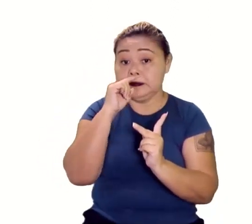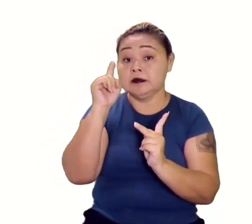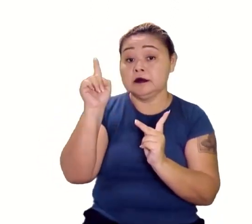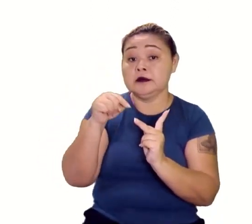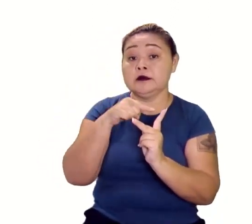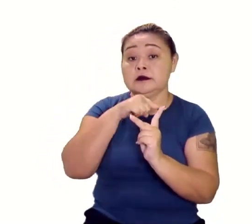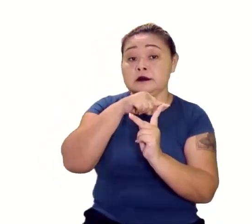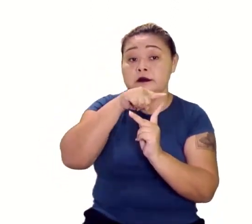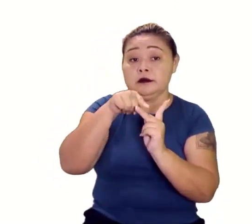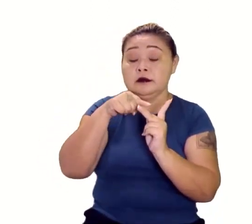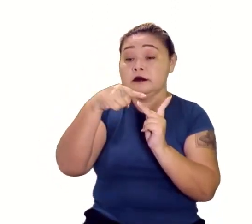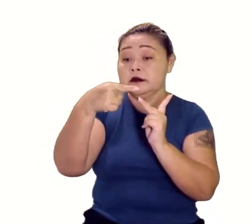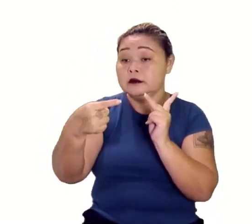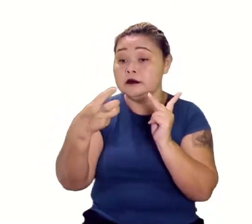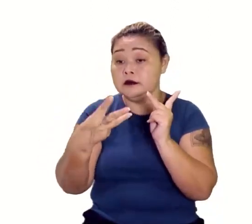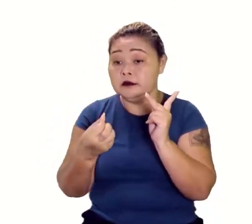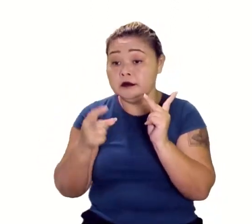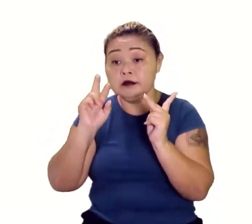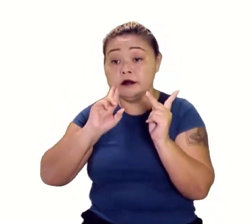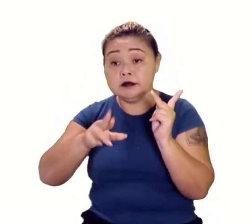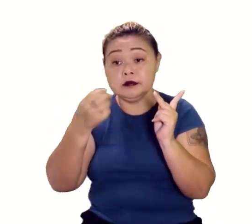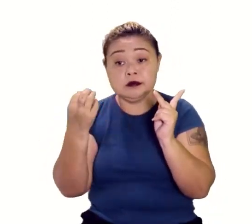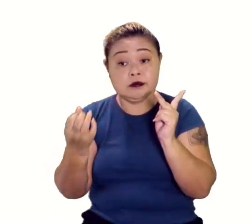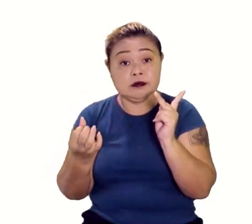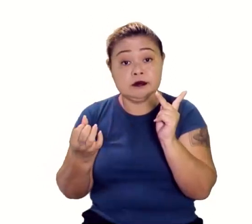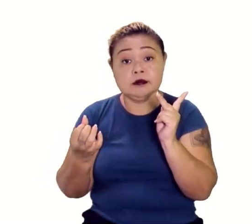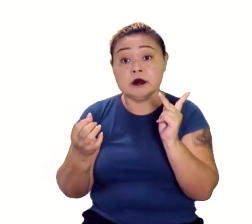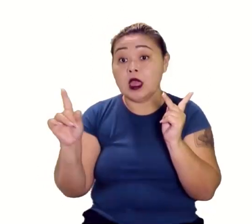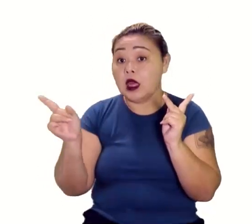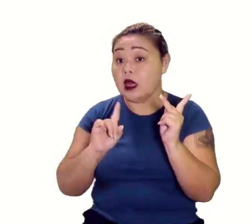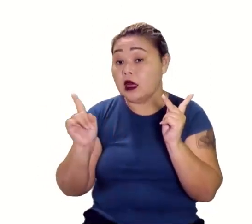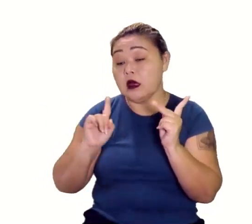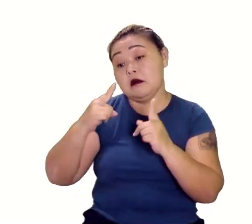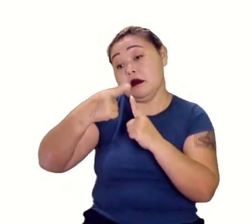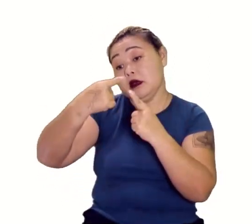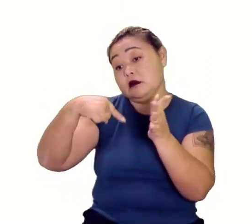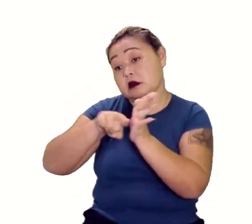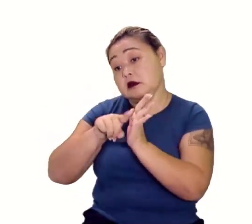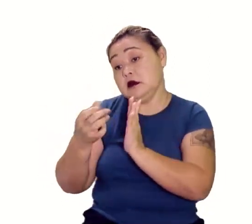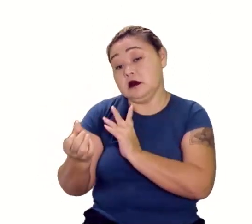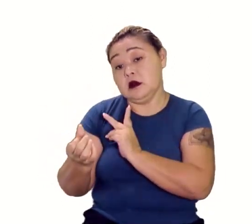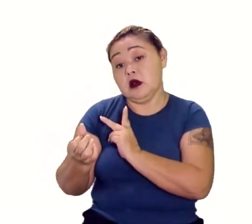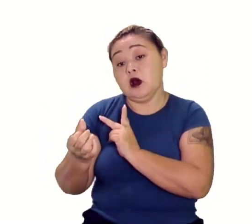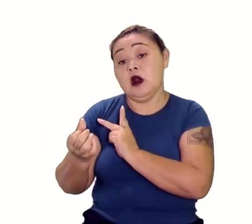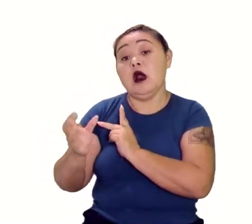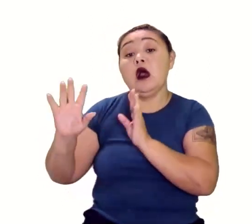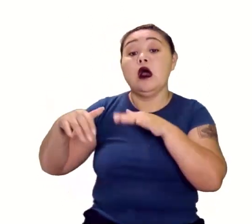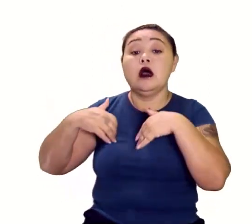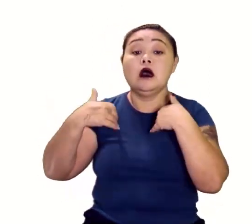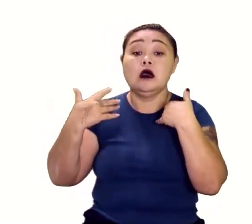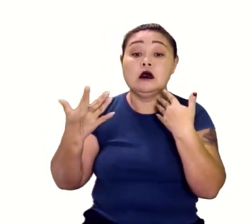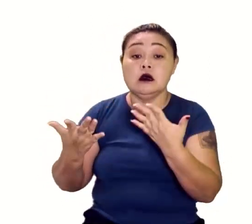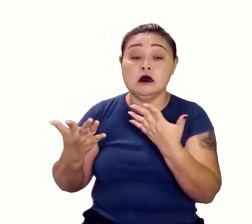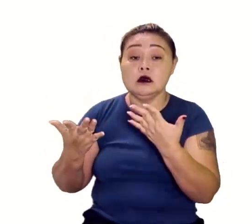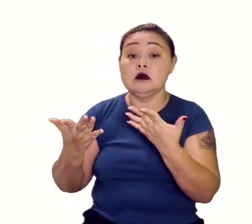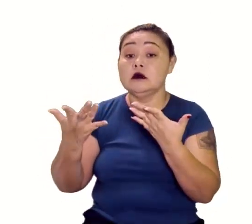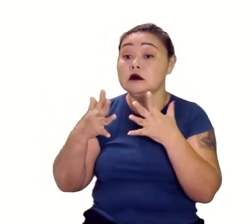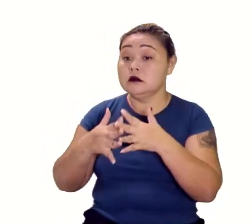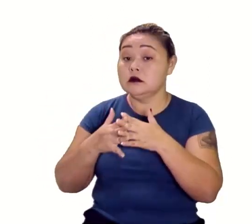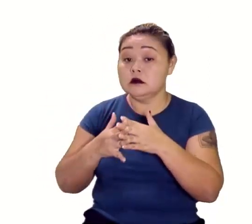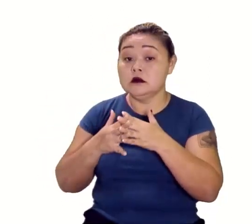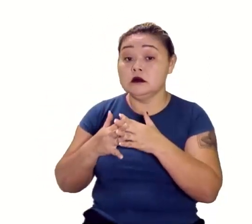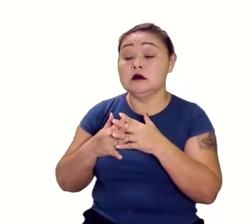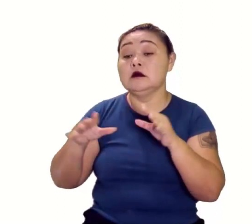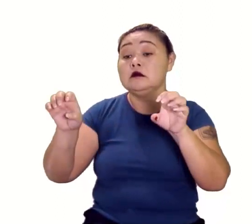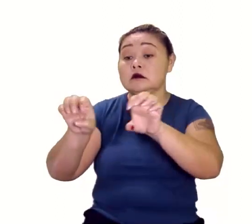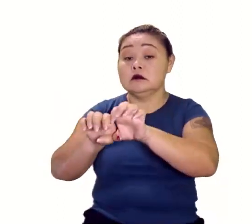raiz quadrada de 36, o resultado é 6. E não mais ou menos 6. Salvo engano, não faça confusão